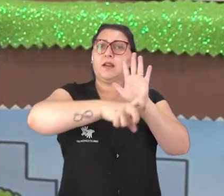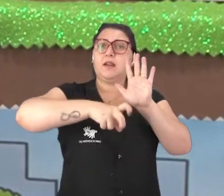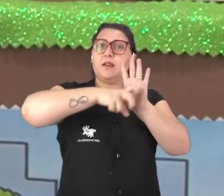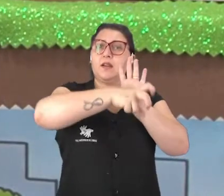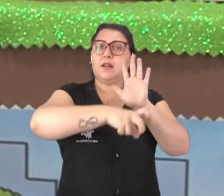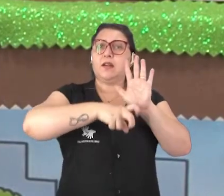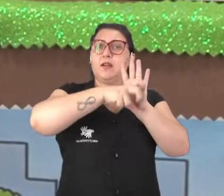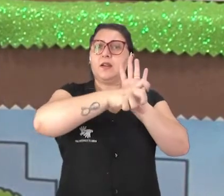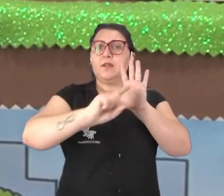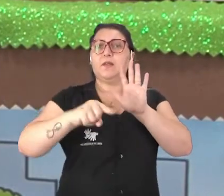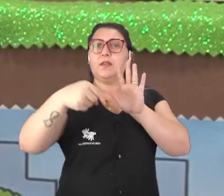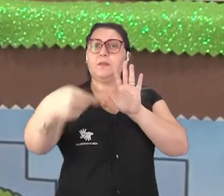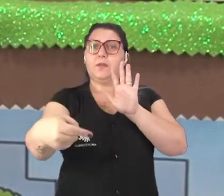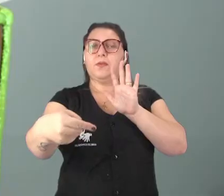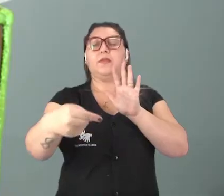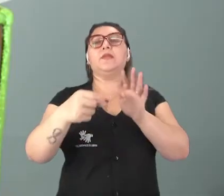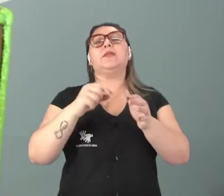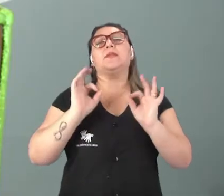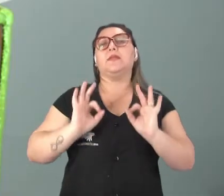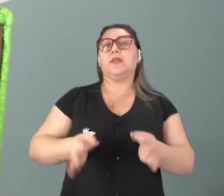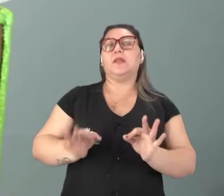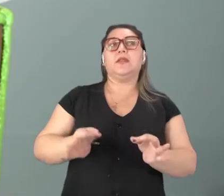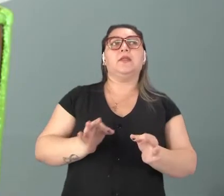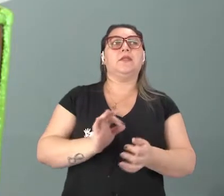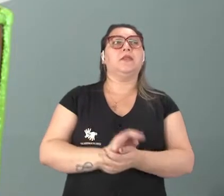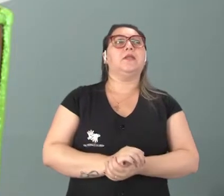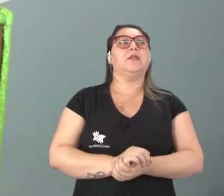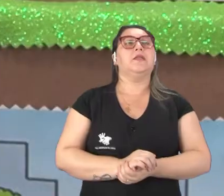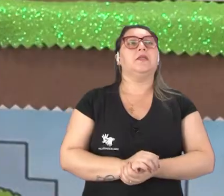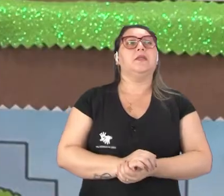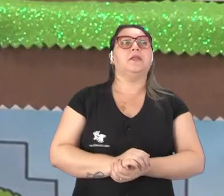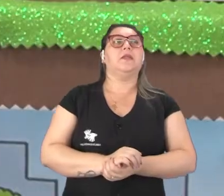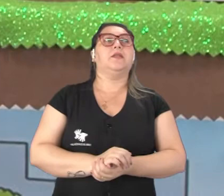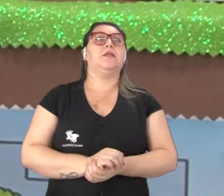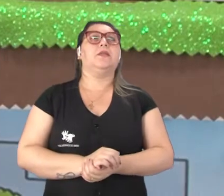veio depois, certo? Essa lei aqui, ela